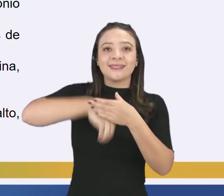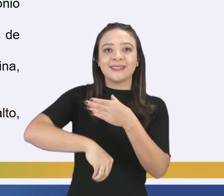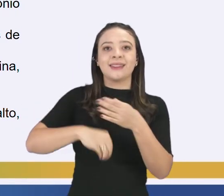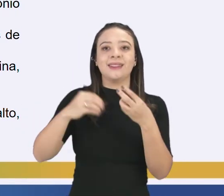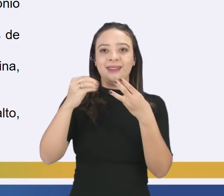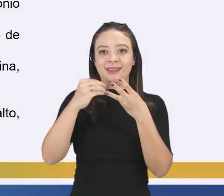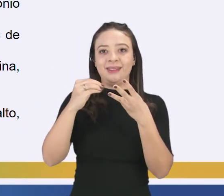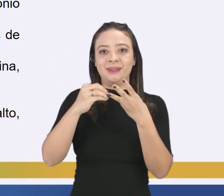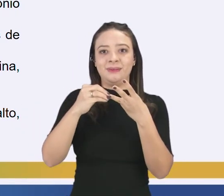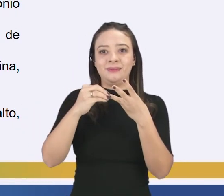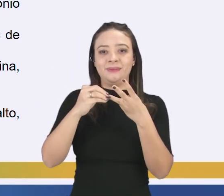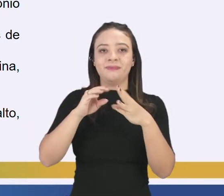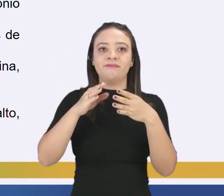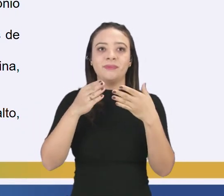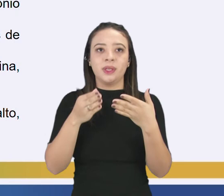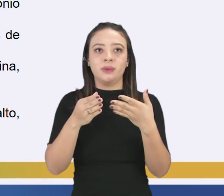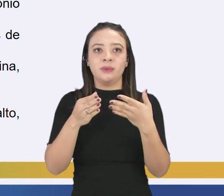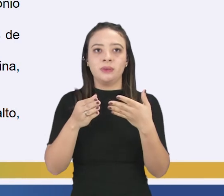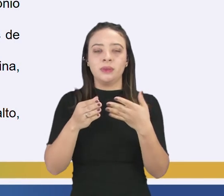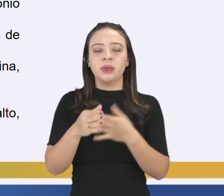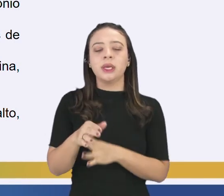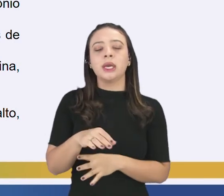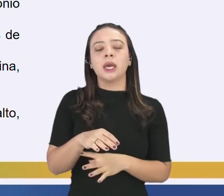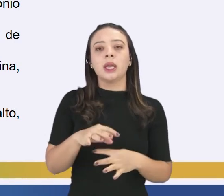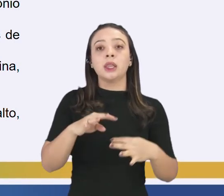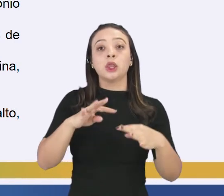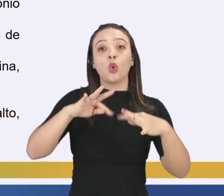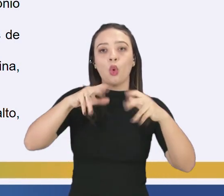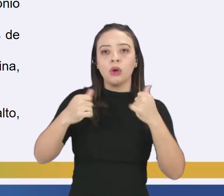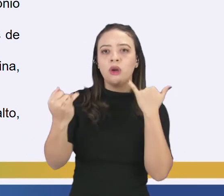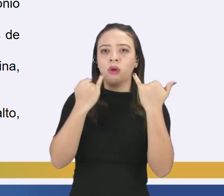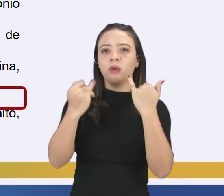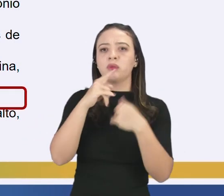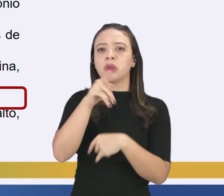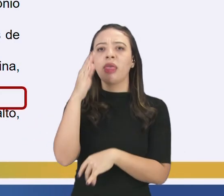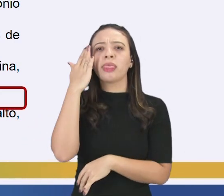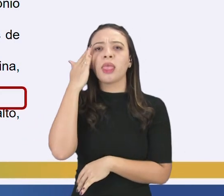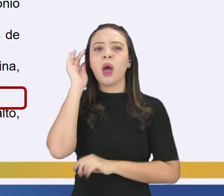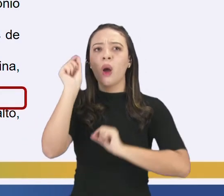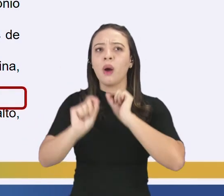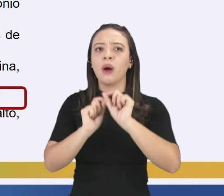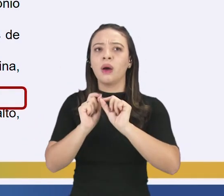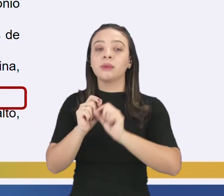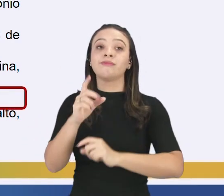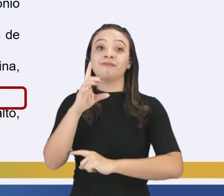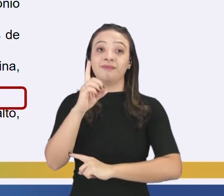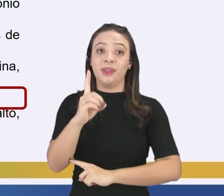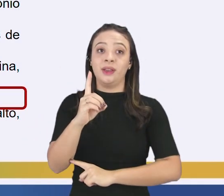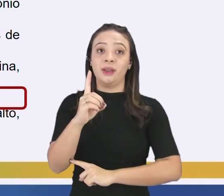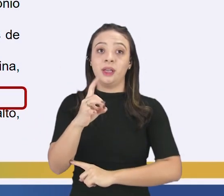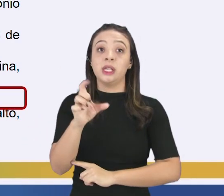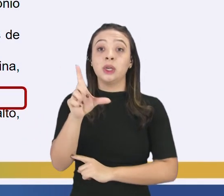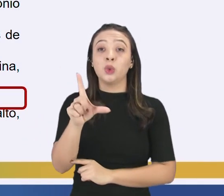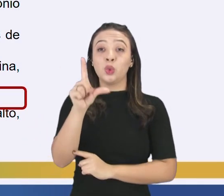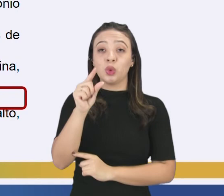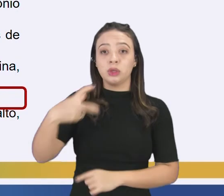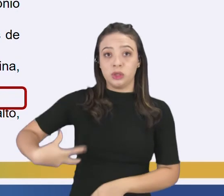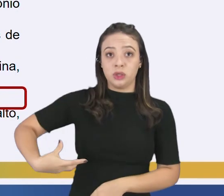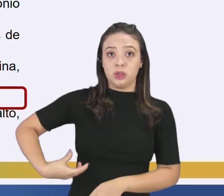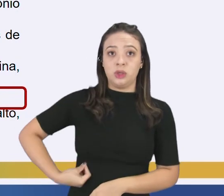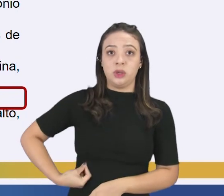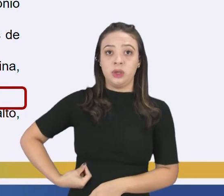base nessa informação, pode-se concluir que a diminuição da insulina